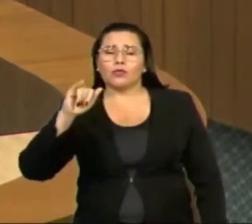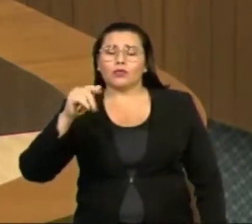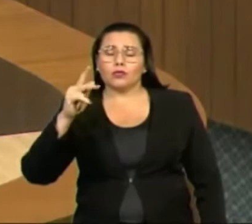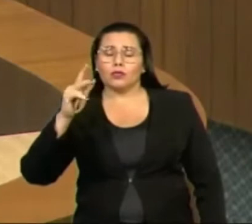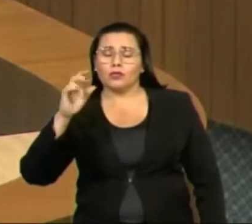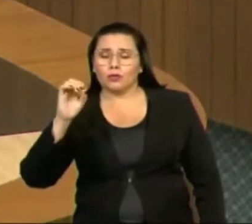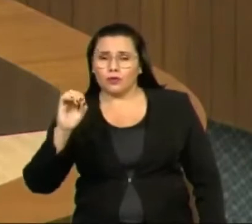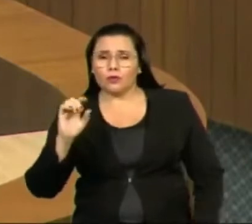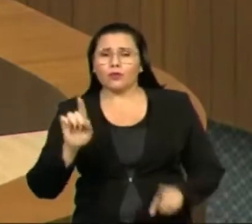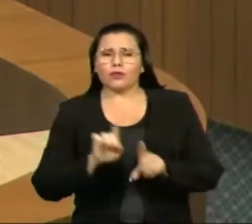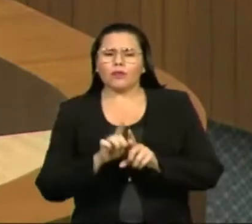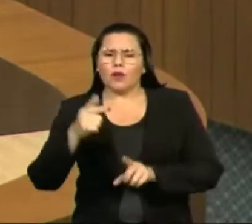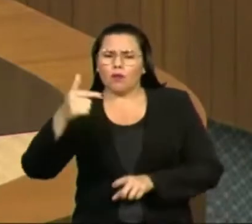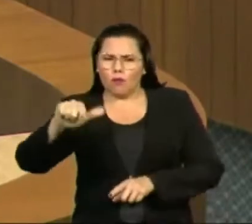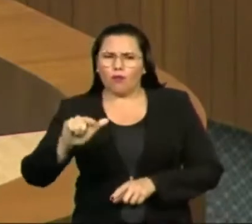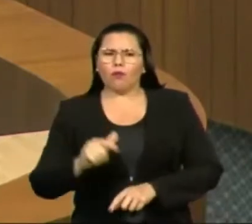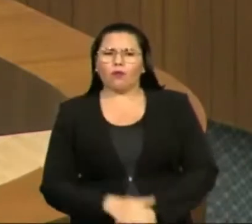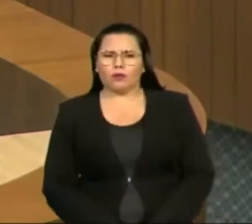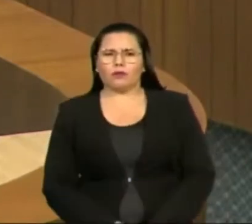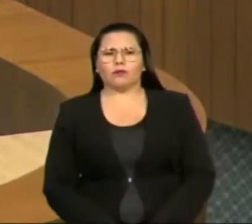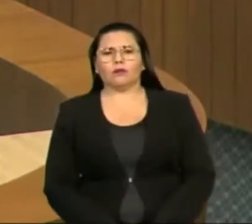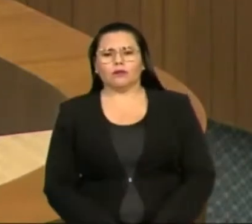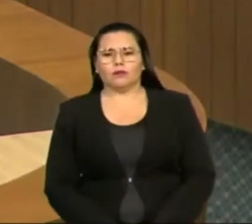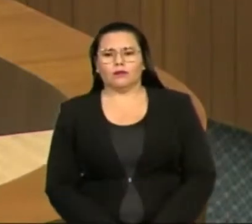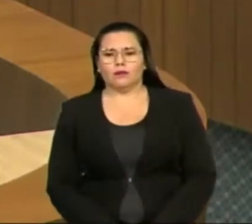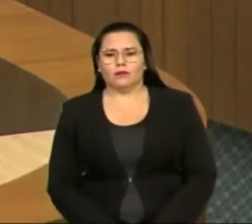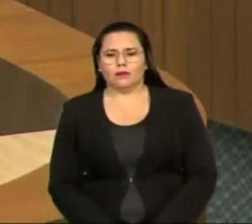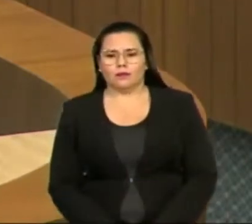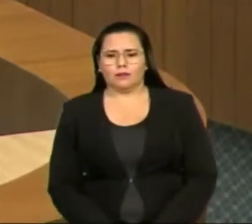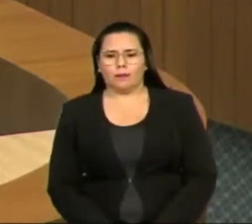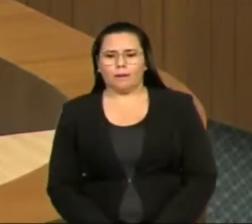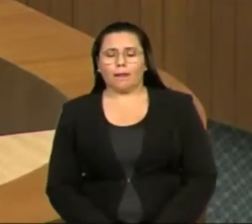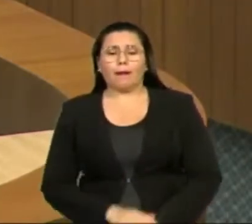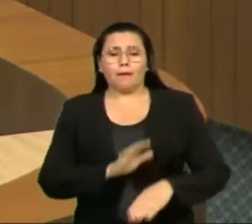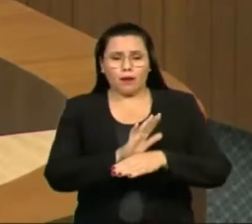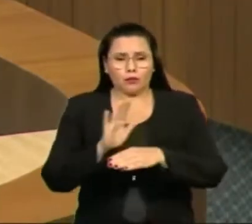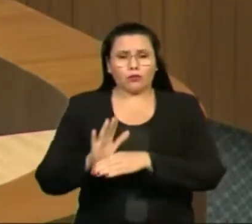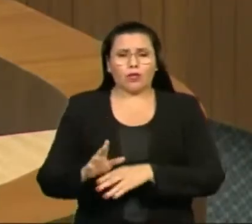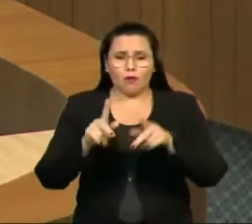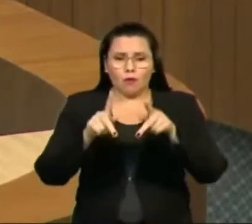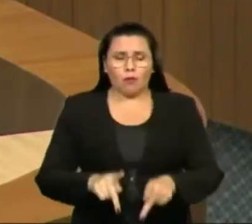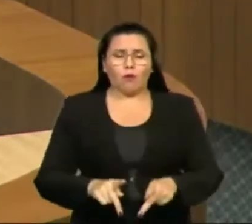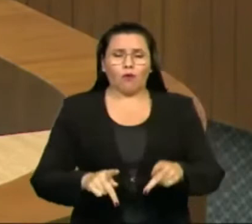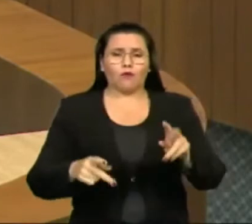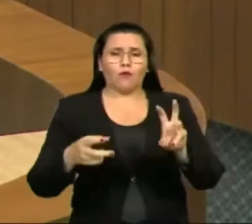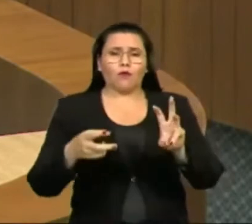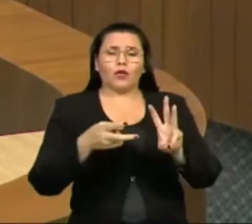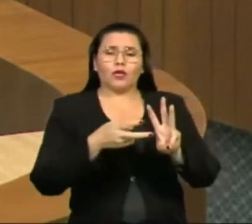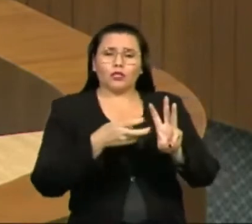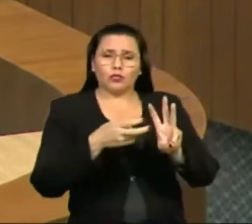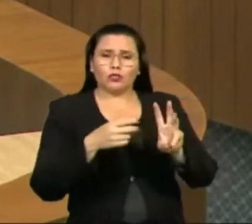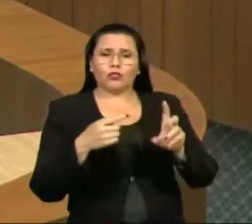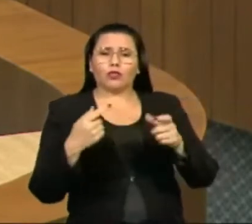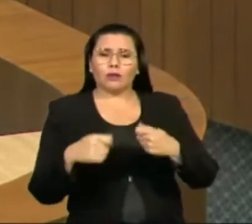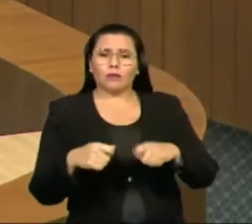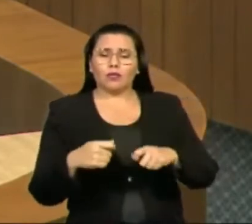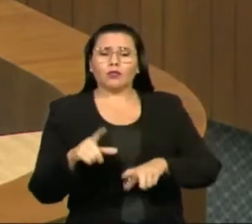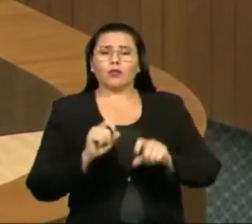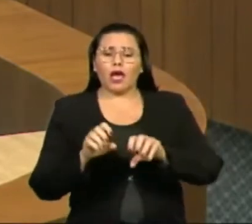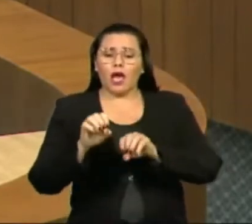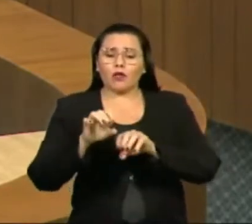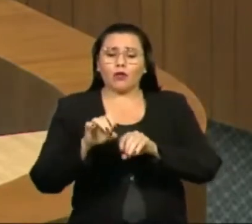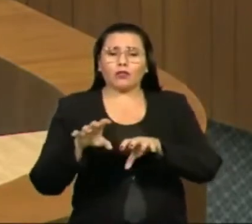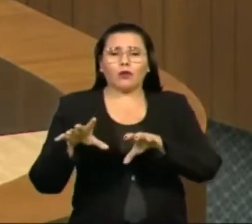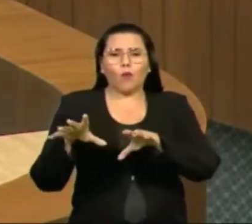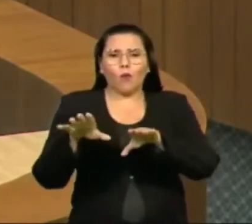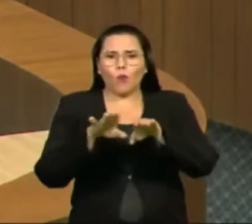tempo integral indígenas, para atender nossos irmãos indígenas, para que eles também tenham igualdade de oportunidade.